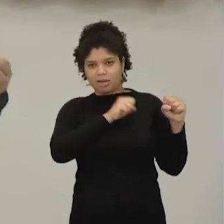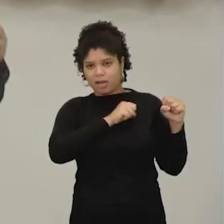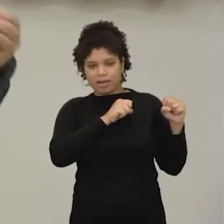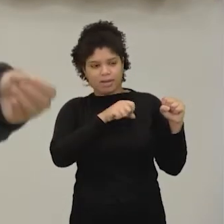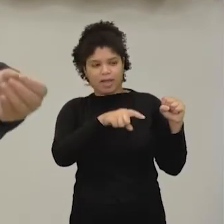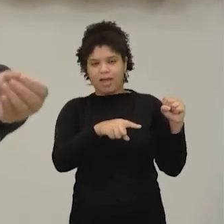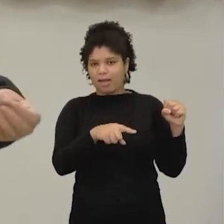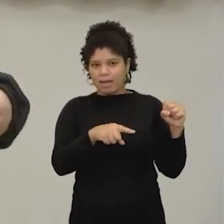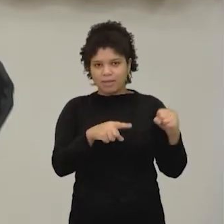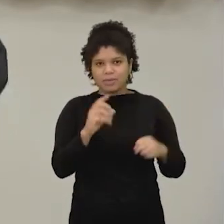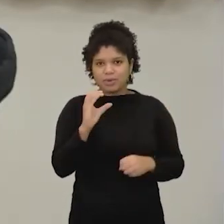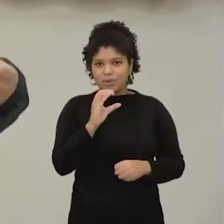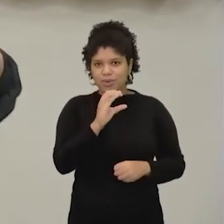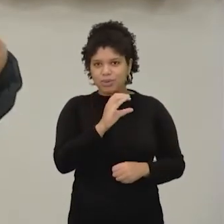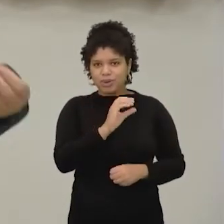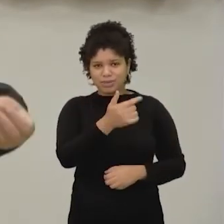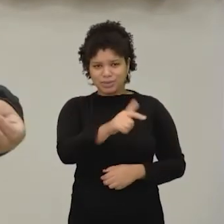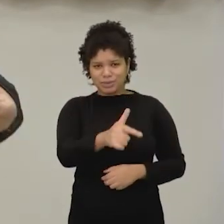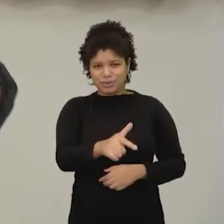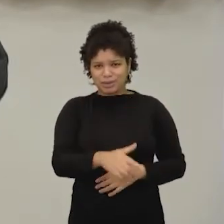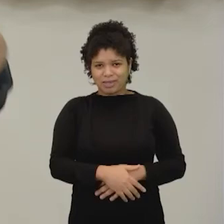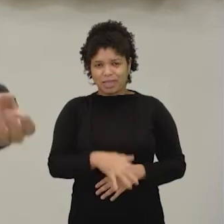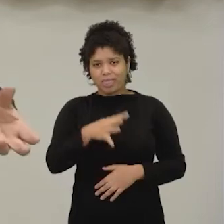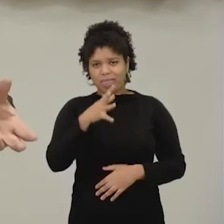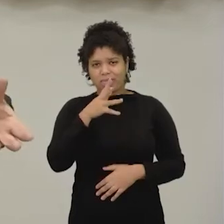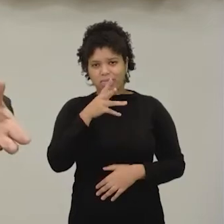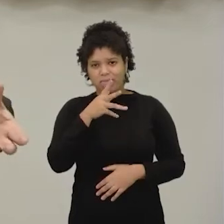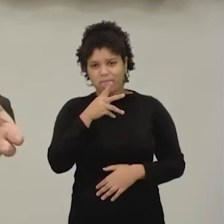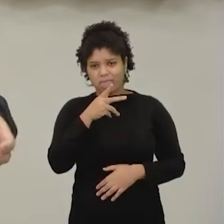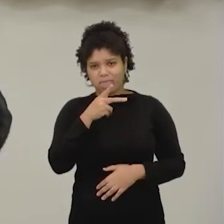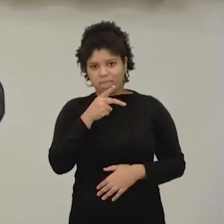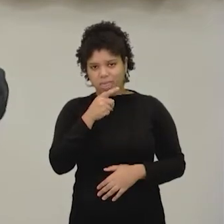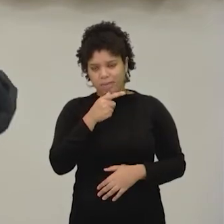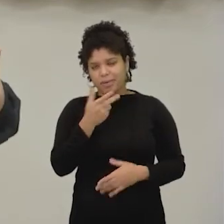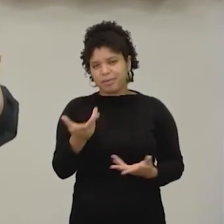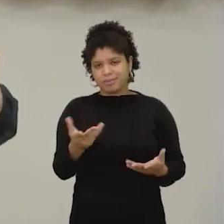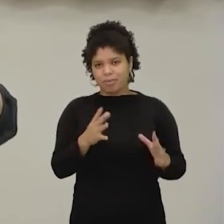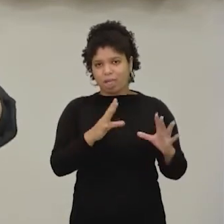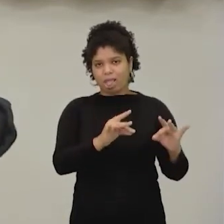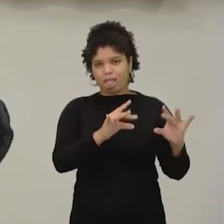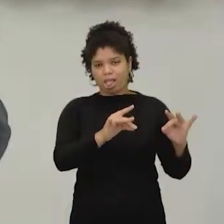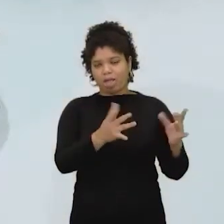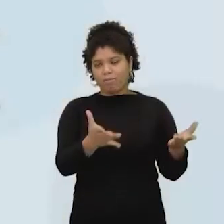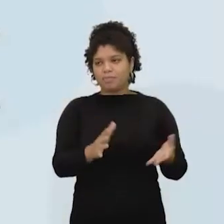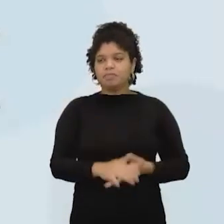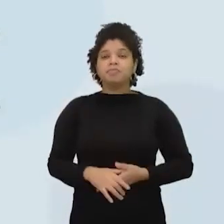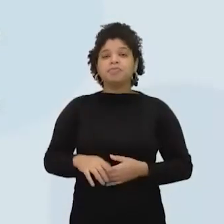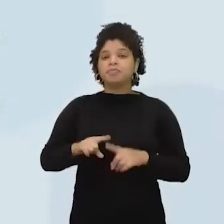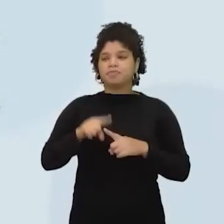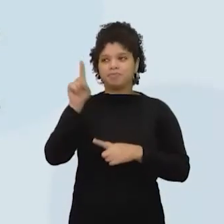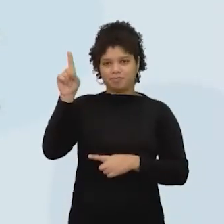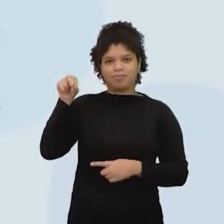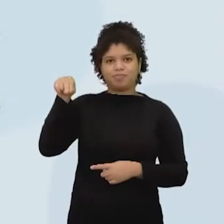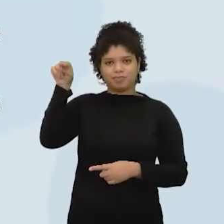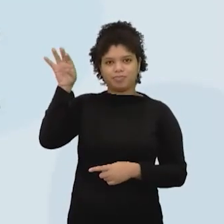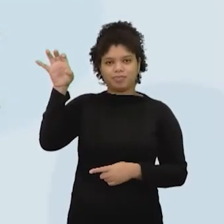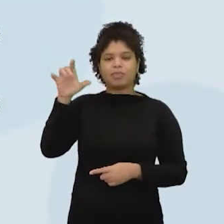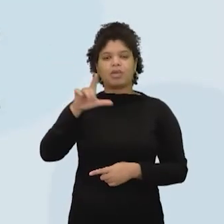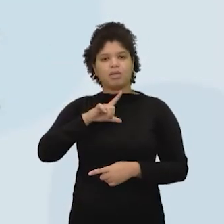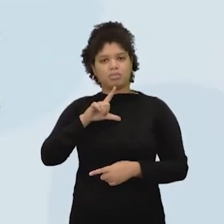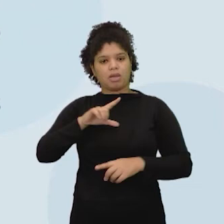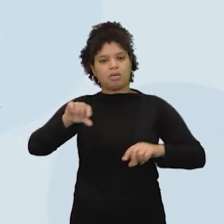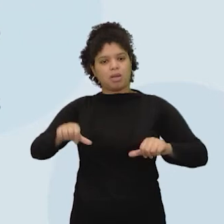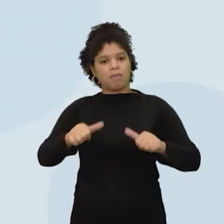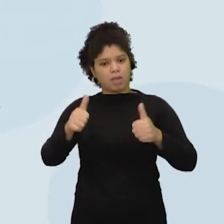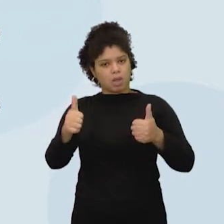Então, você coloca o sal ali e ele vai secar mais rápido nessa região. E apresenta grande quantidade e intensidade dos ventos. Então,